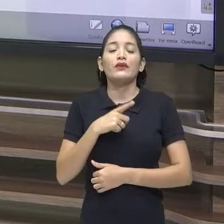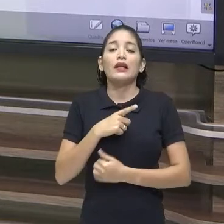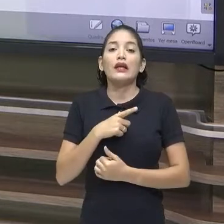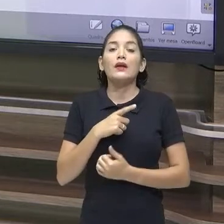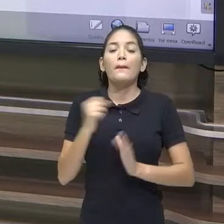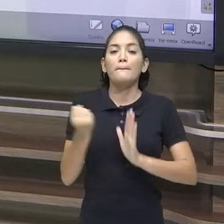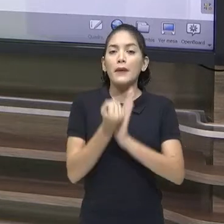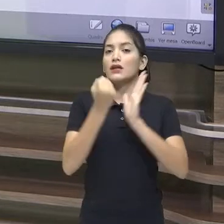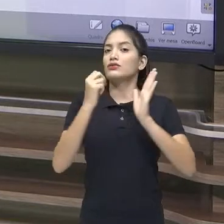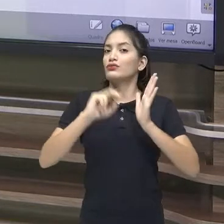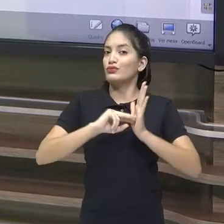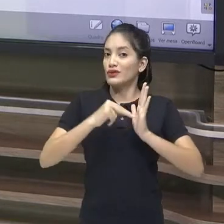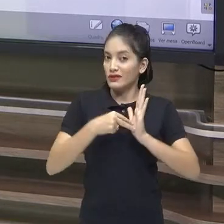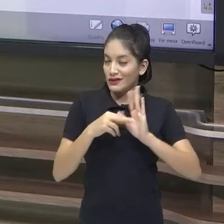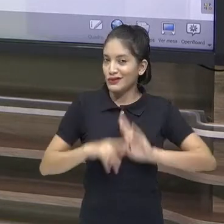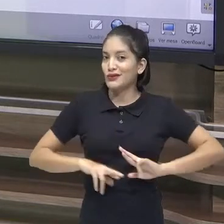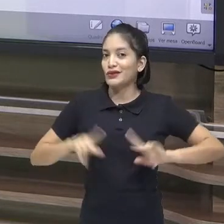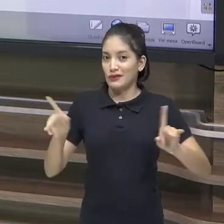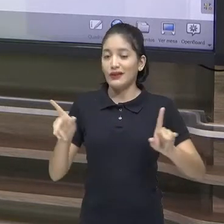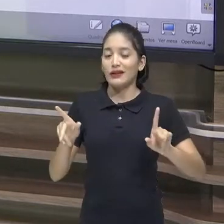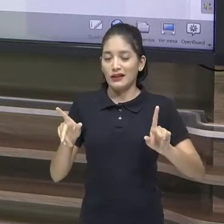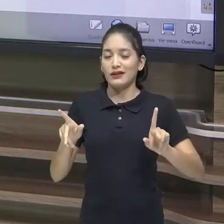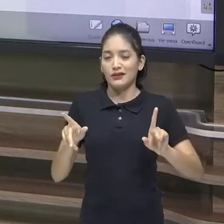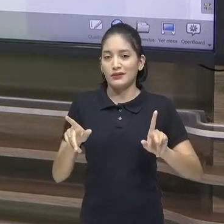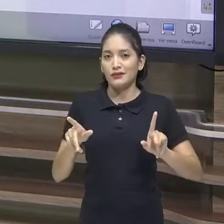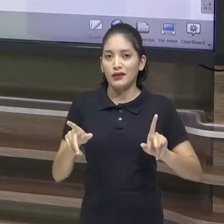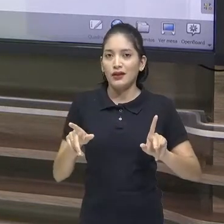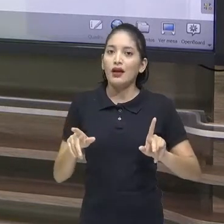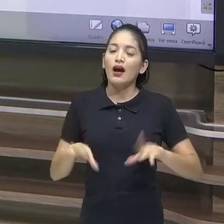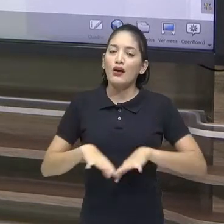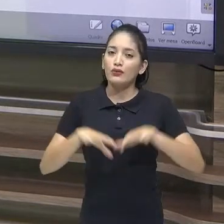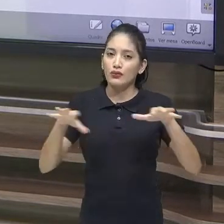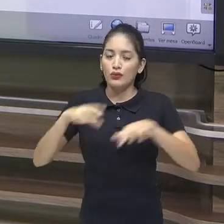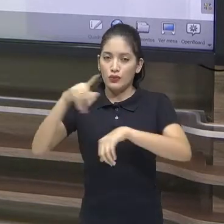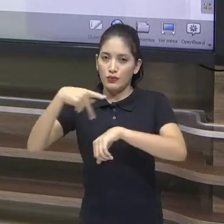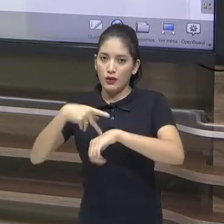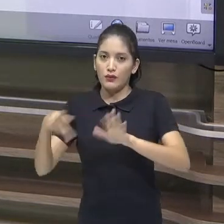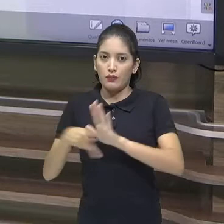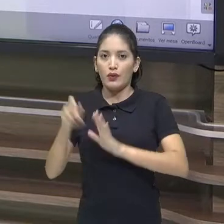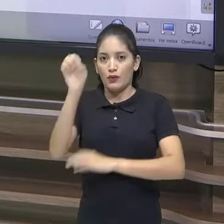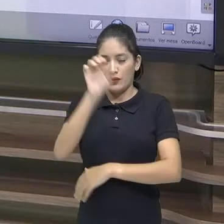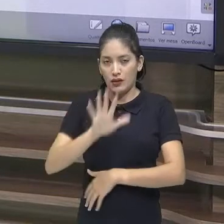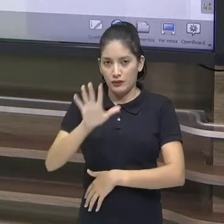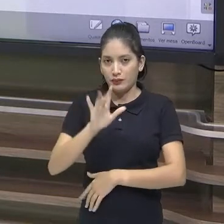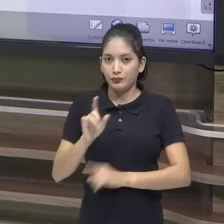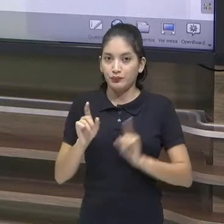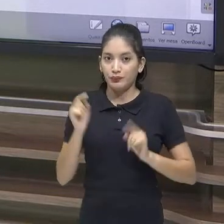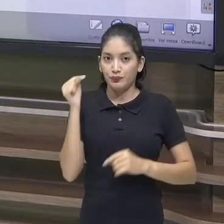significativa diferença, né, com relação aos países da Europa